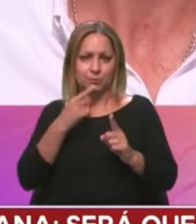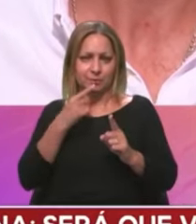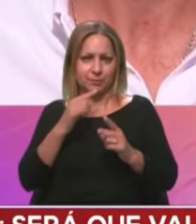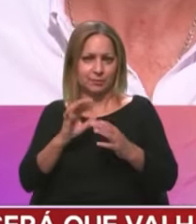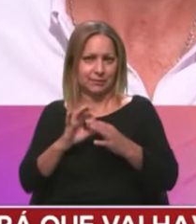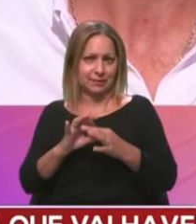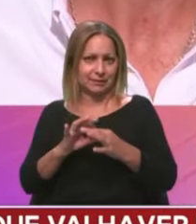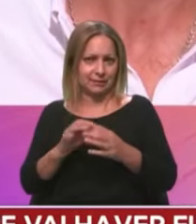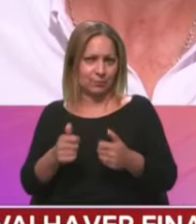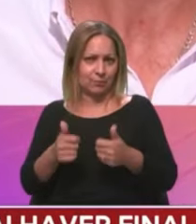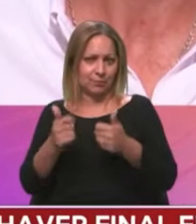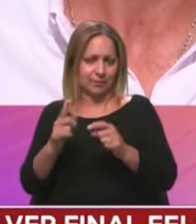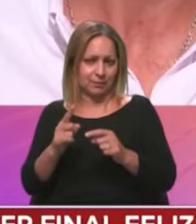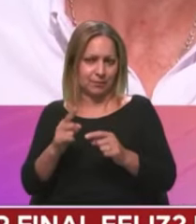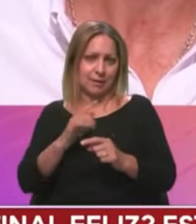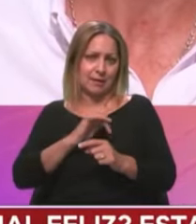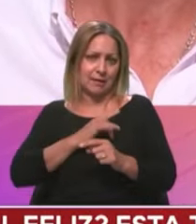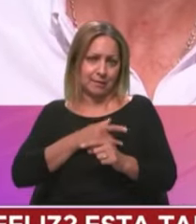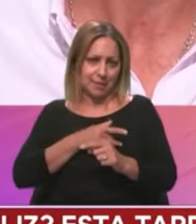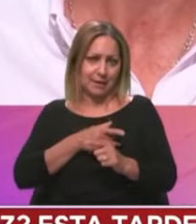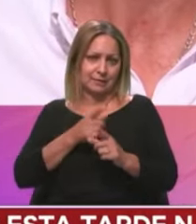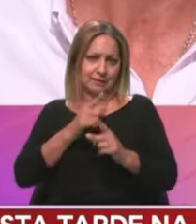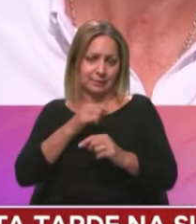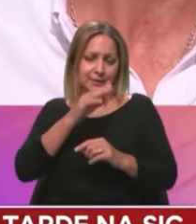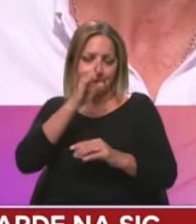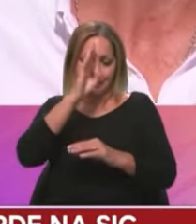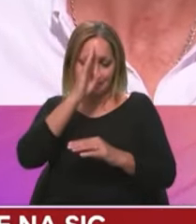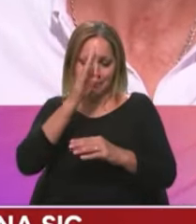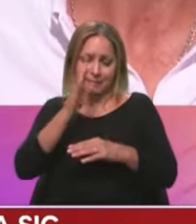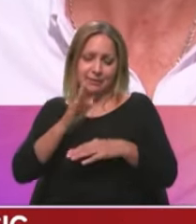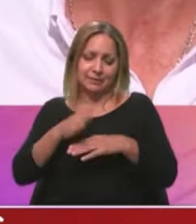isso acho que aar também é a saber deixar partir e acho foi isso que fiz